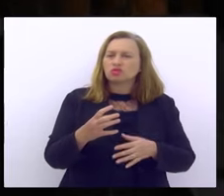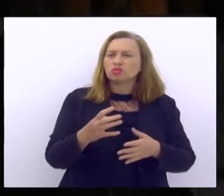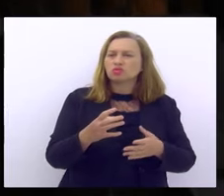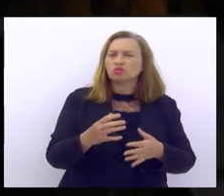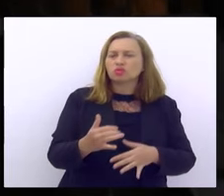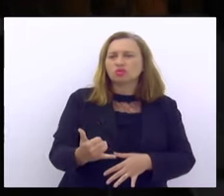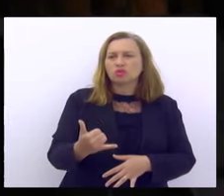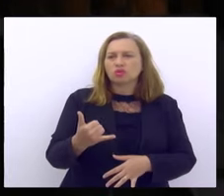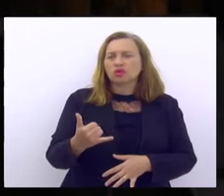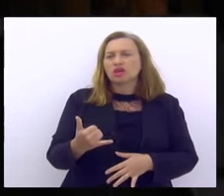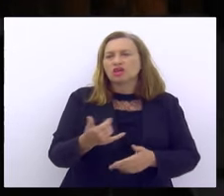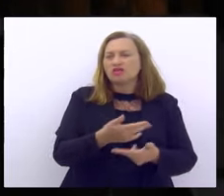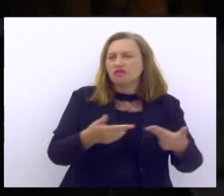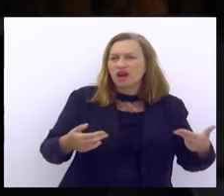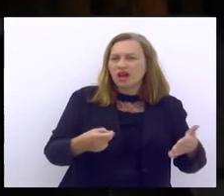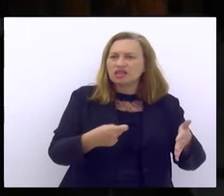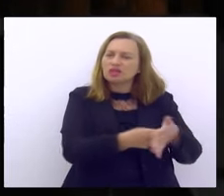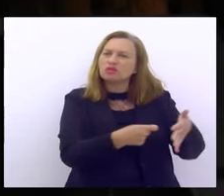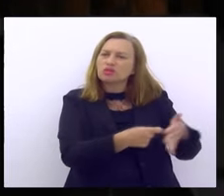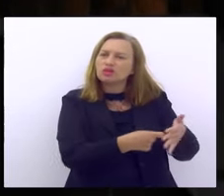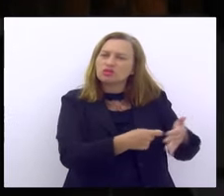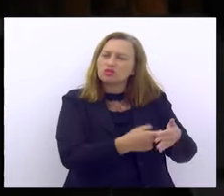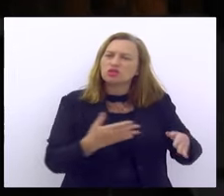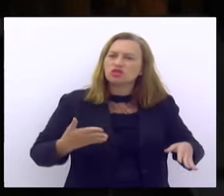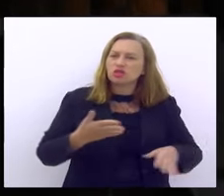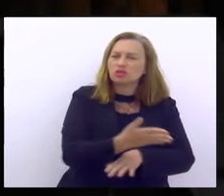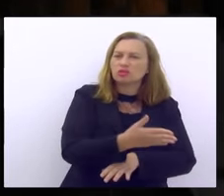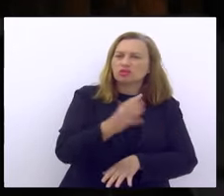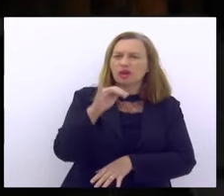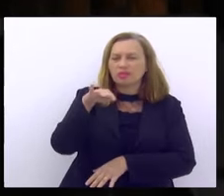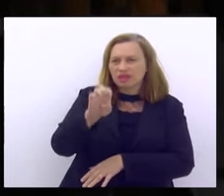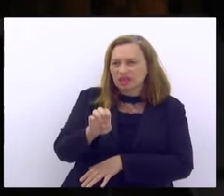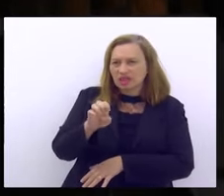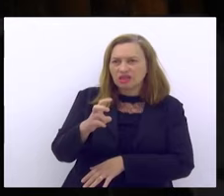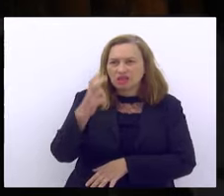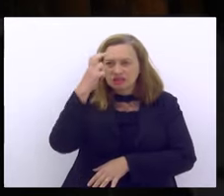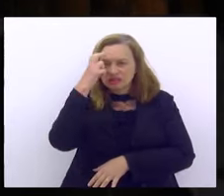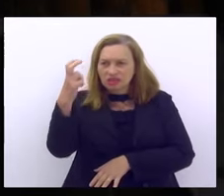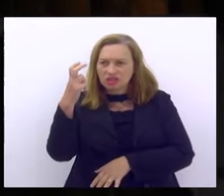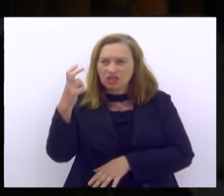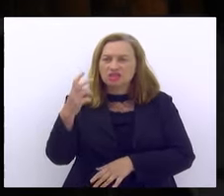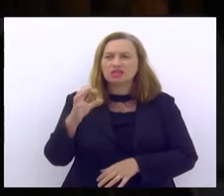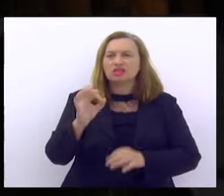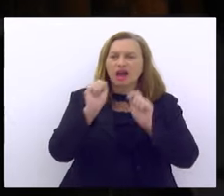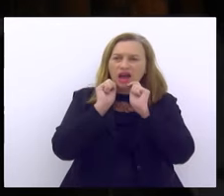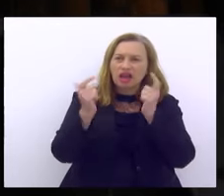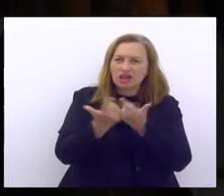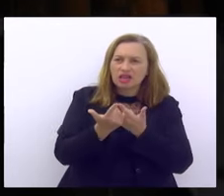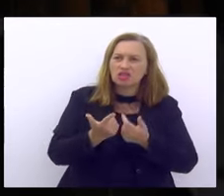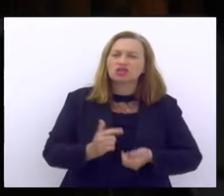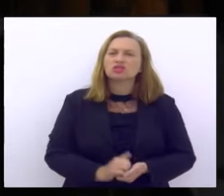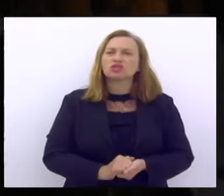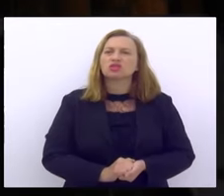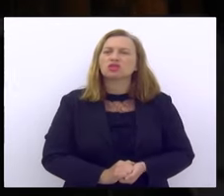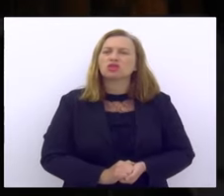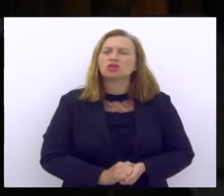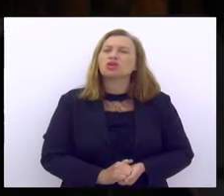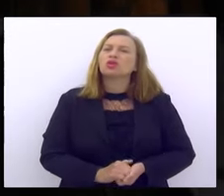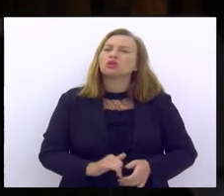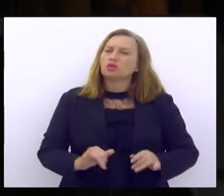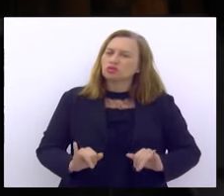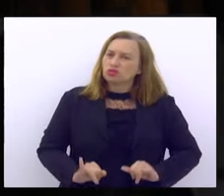Denúncia, inúmeros que já chegaram aos nossos gabinetes, à inteligência da Assembleia Legislativa, a ameaça que sofremos nessa casa, que já